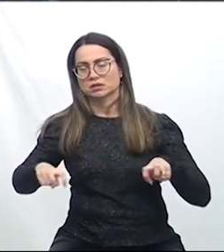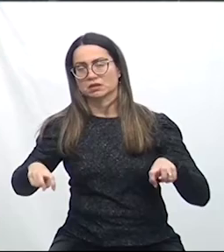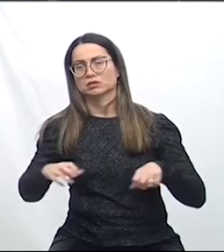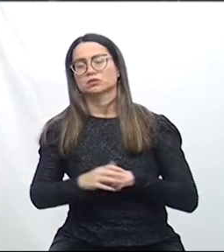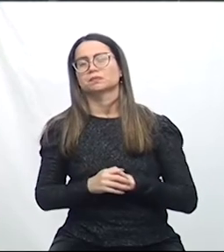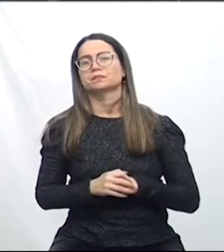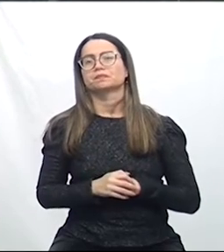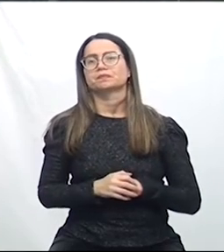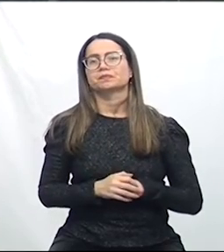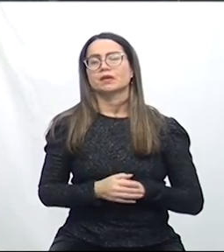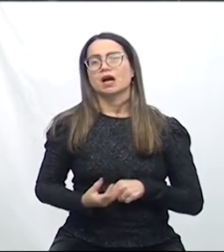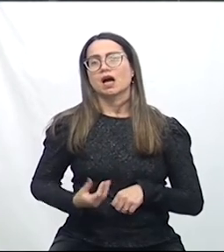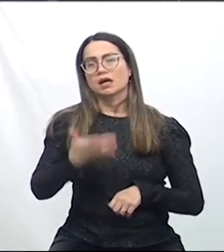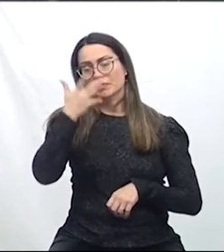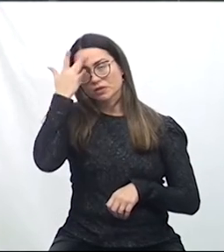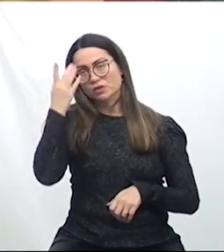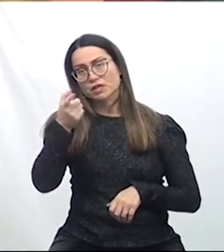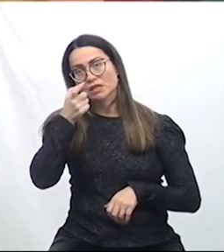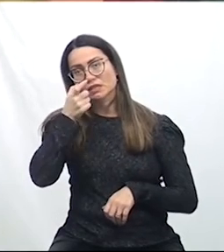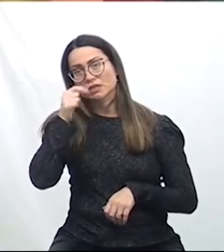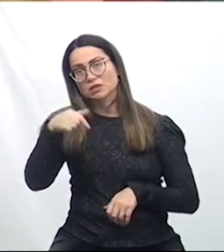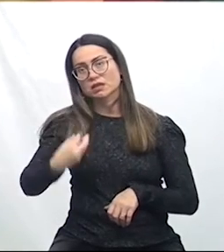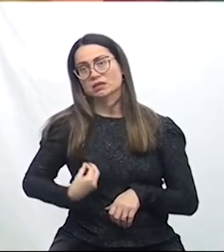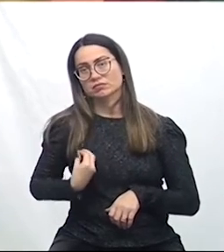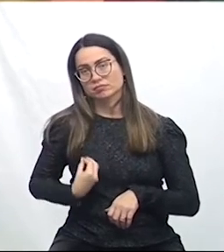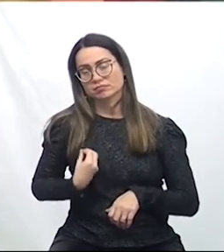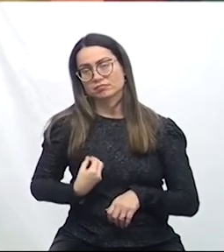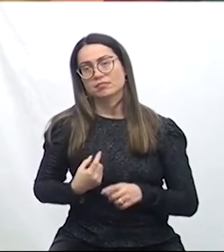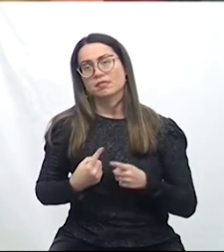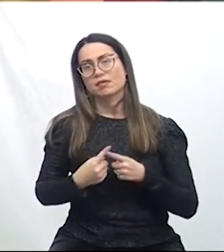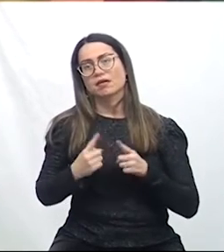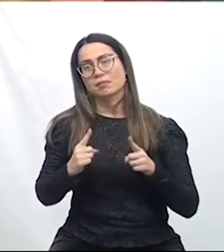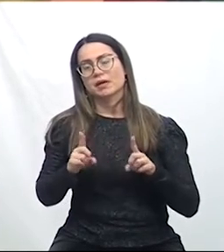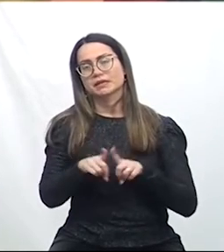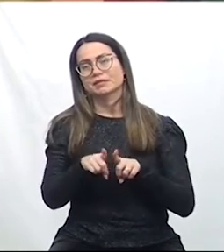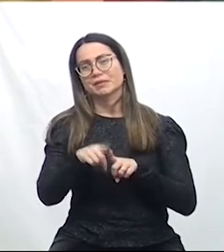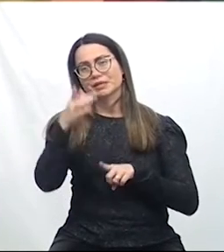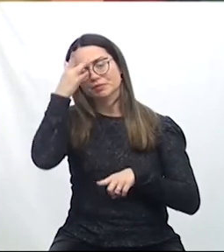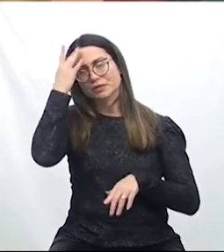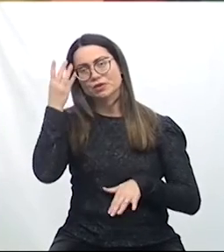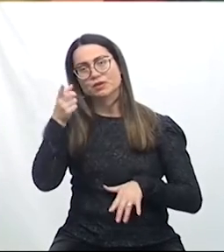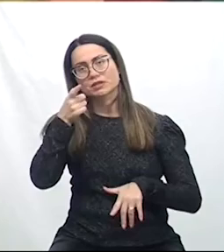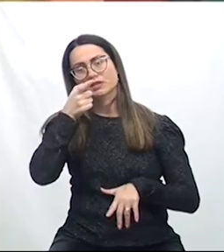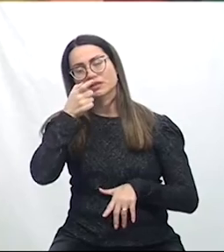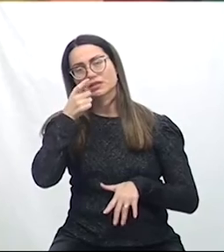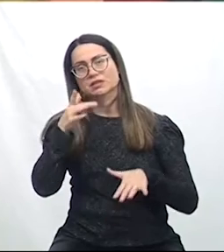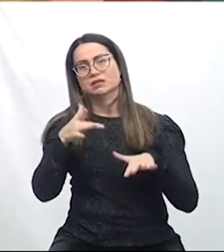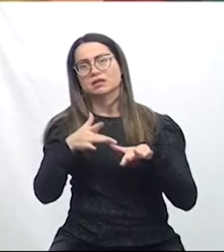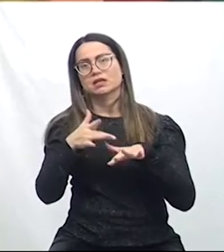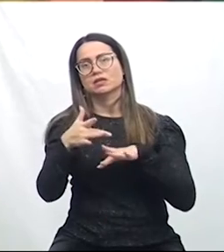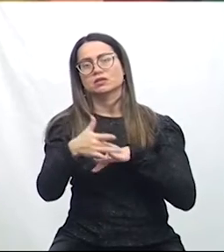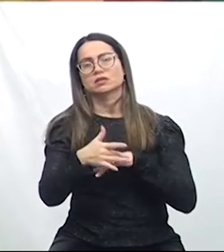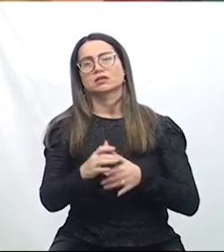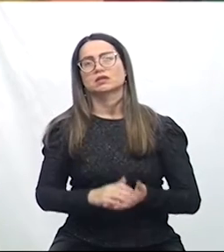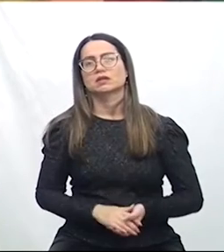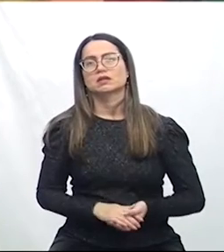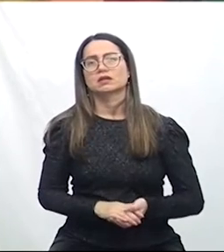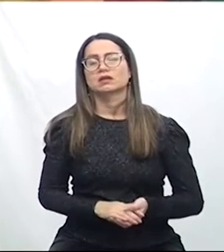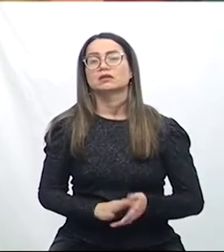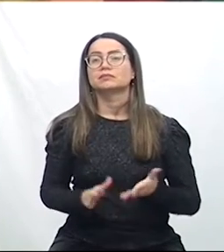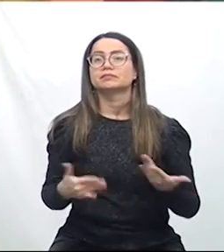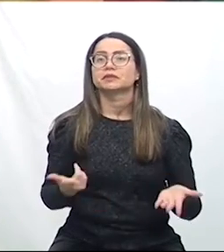aqui na casa e todos que nos assistem também pelas redes sociais. Eu faço esse requerimento